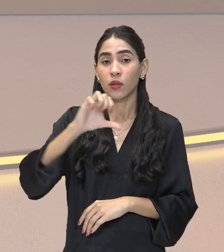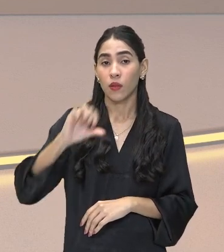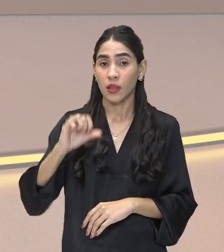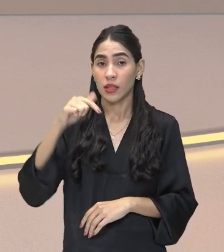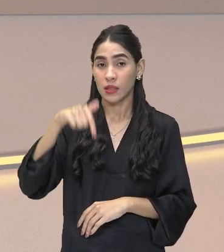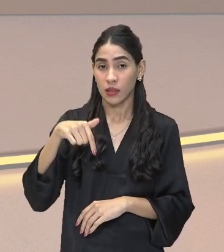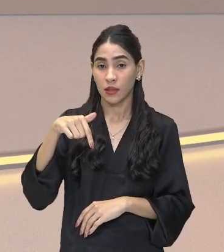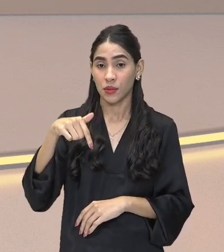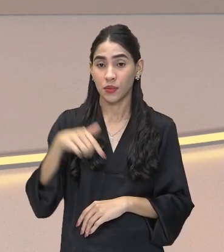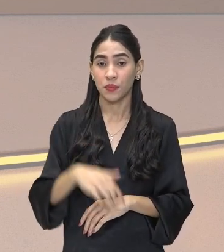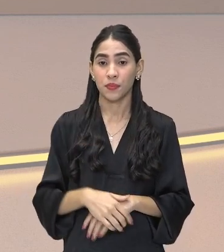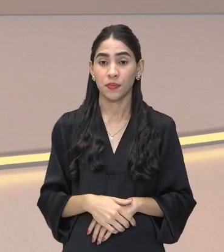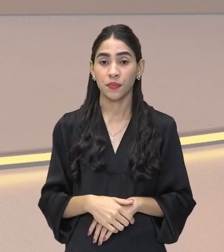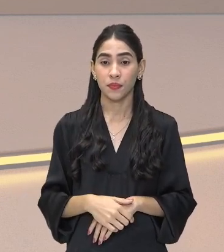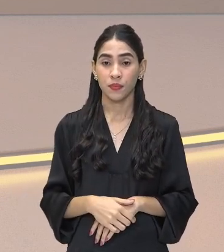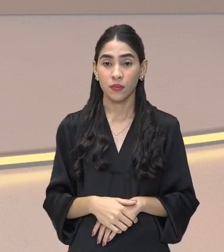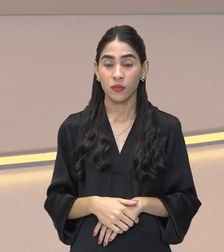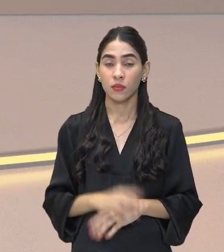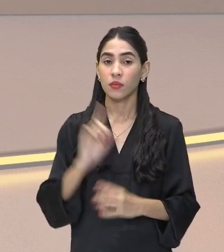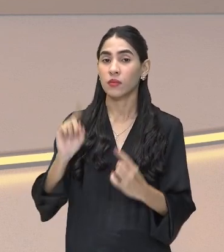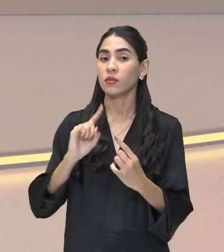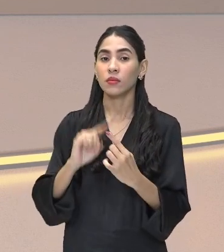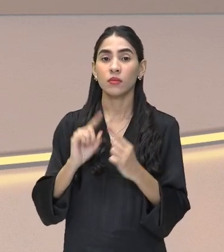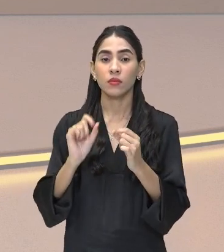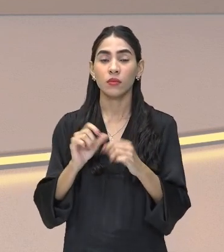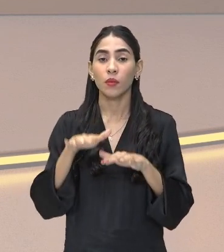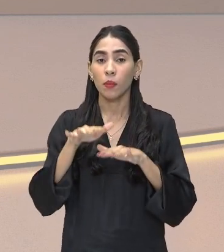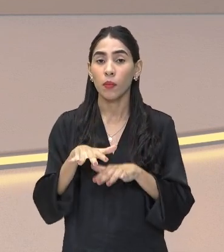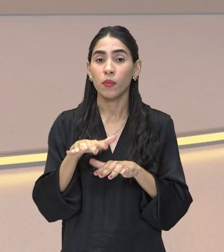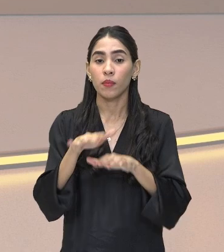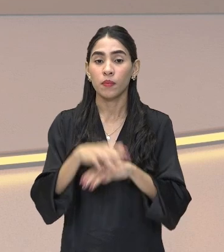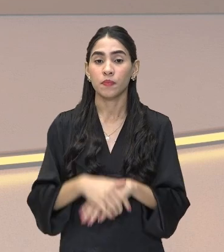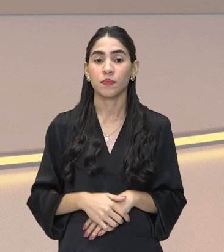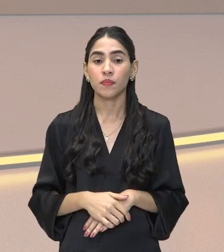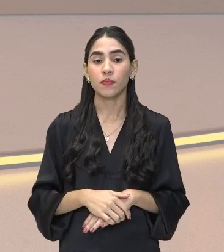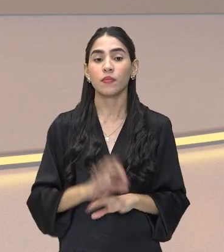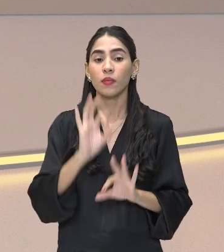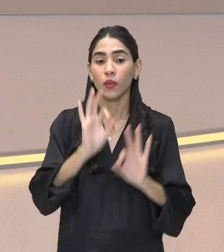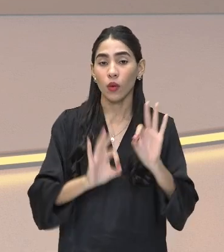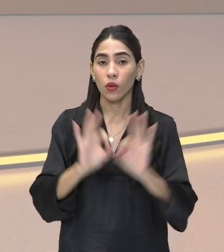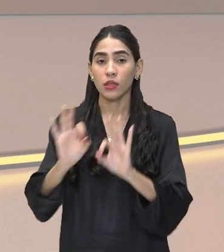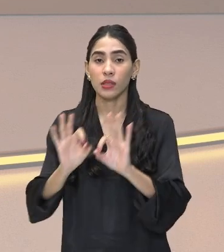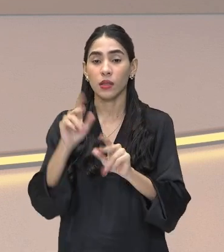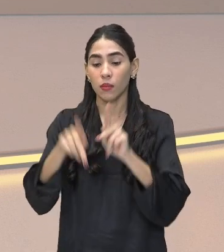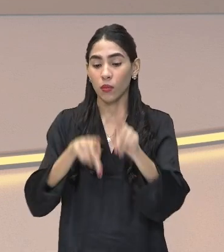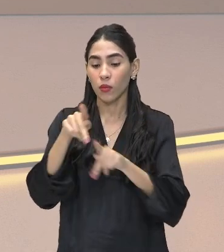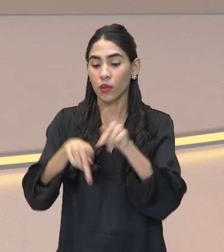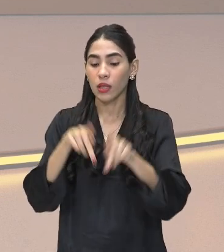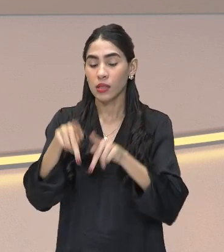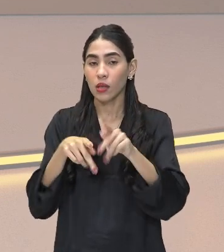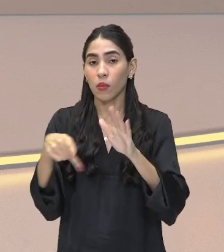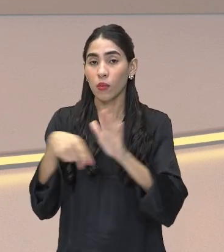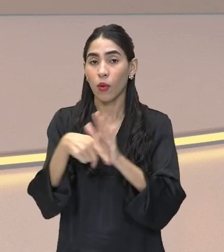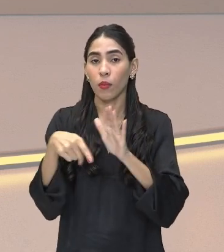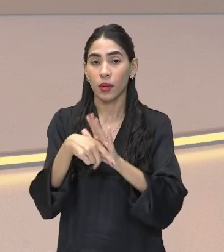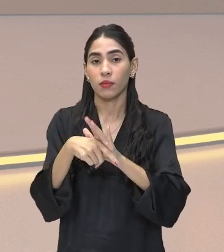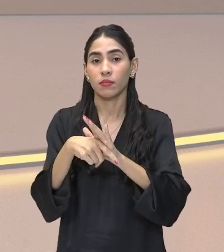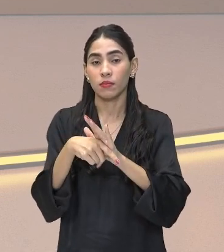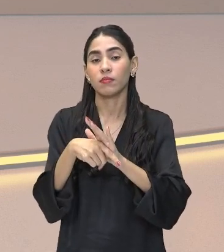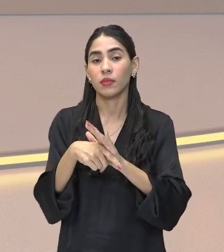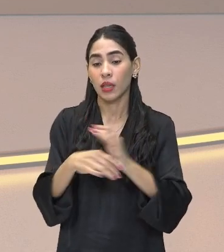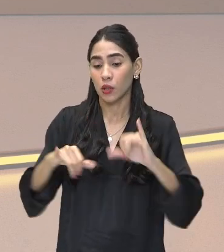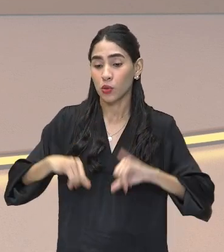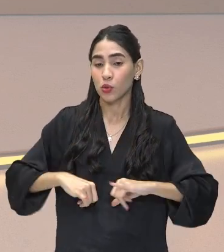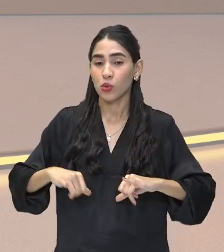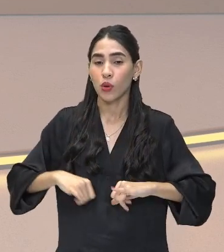1997, certo? O objetivo do movimento é organizar a população periférica que